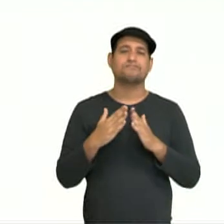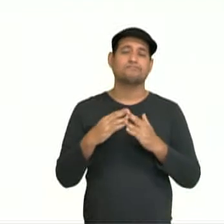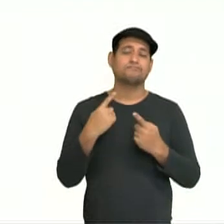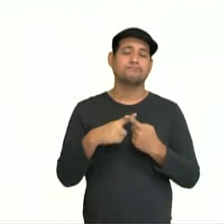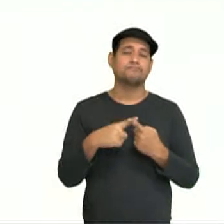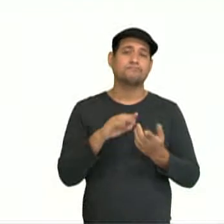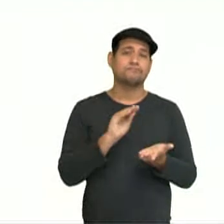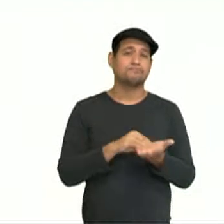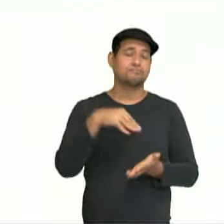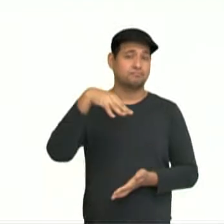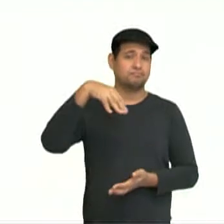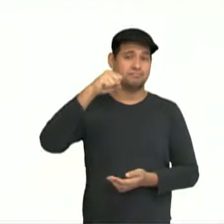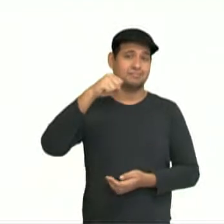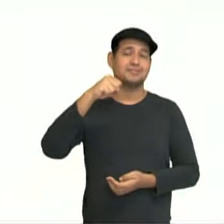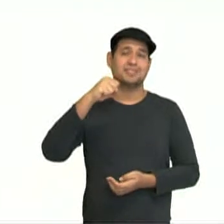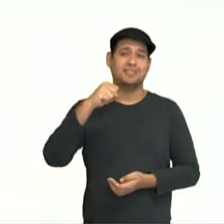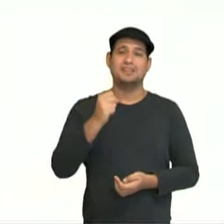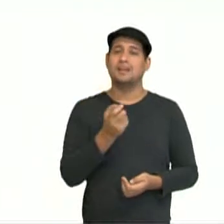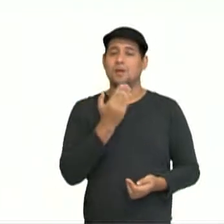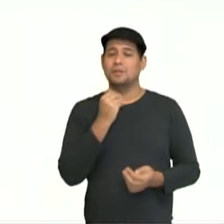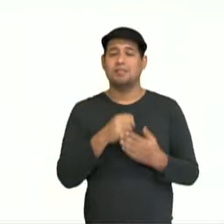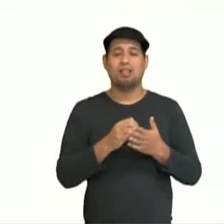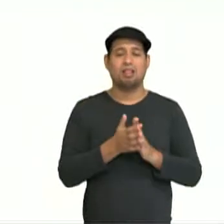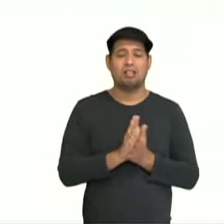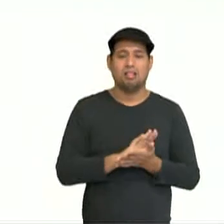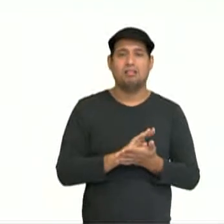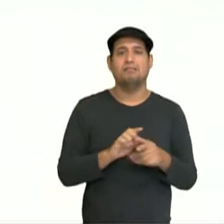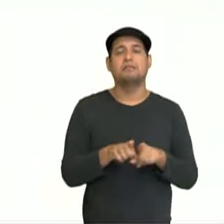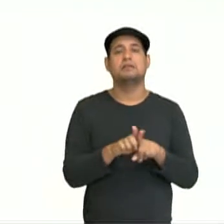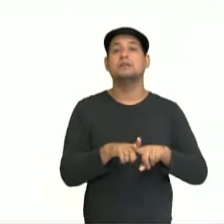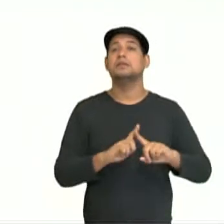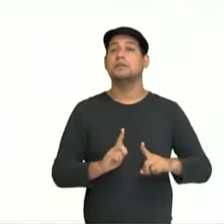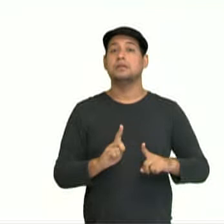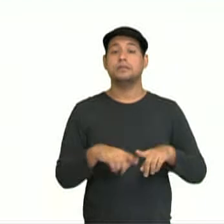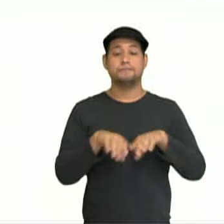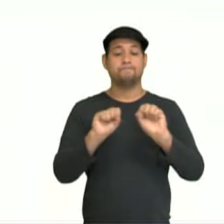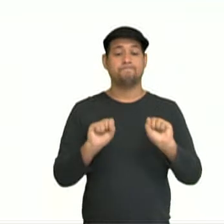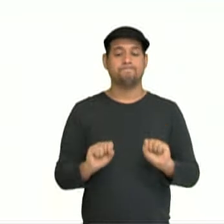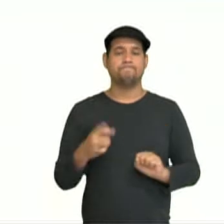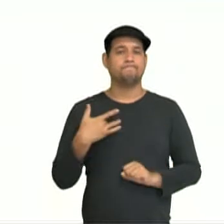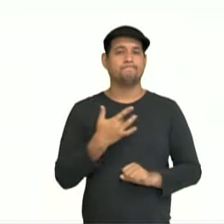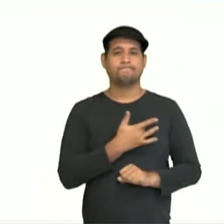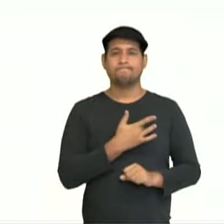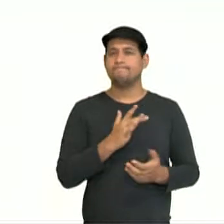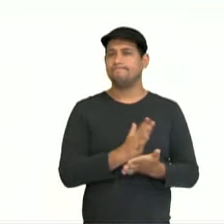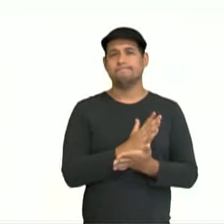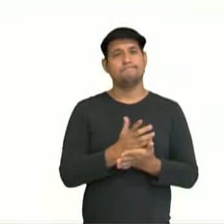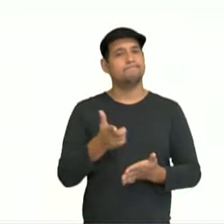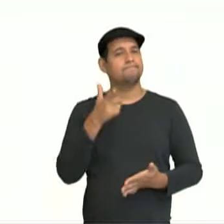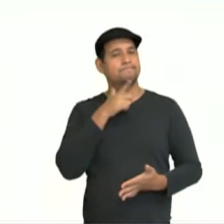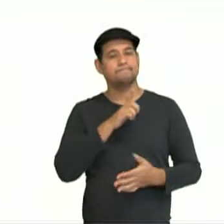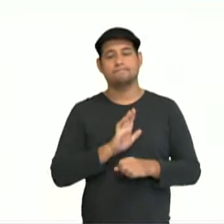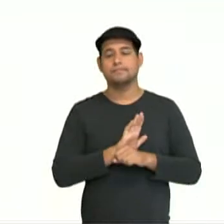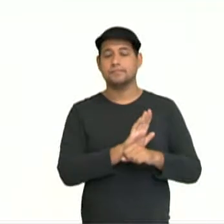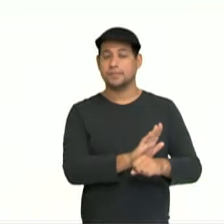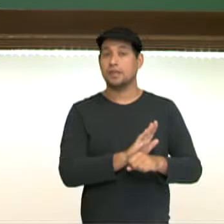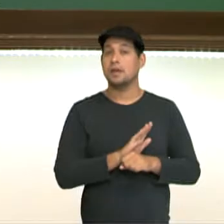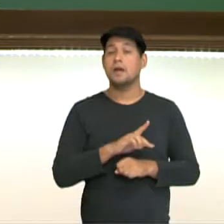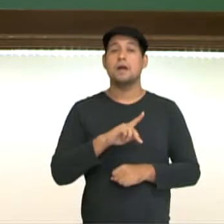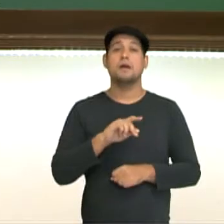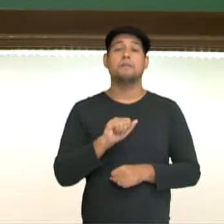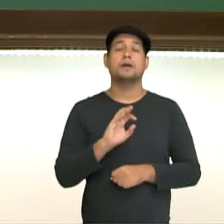pela ausência do fornecimento de luz, além de um sistema de saúde que muitas vezes não dá conta nem de atender às